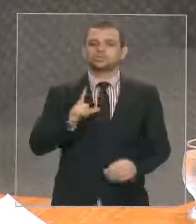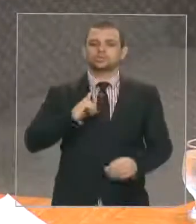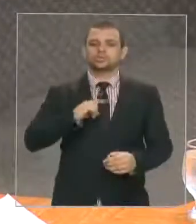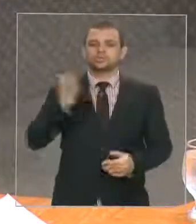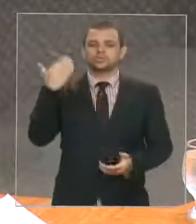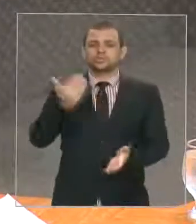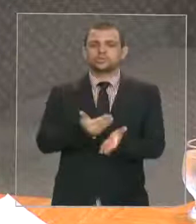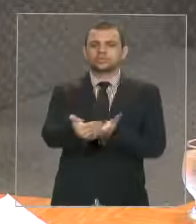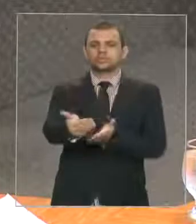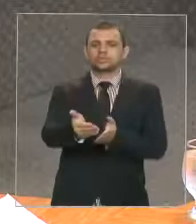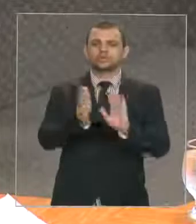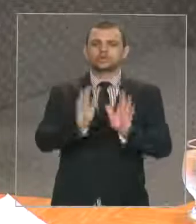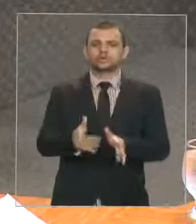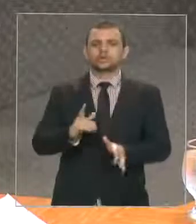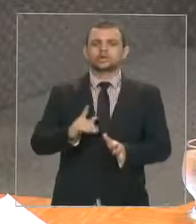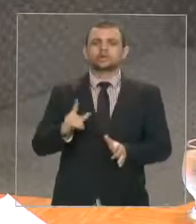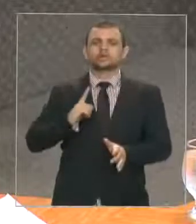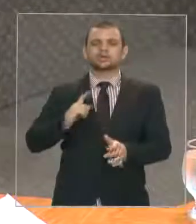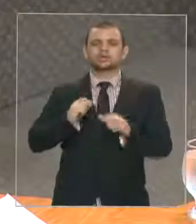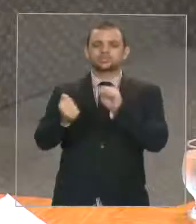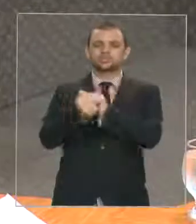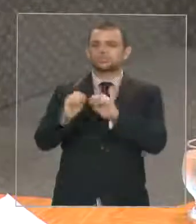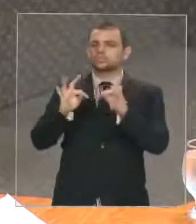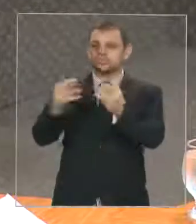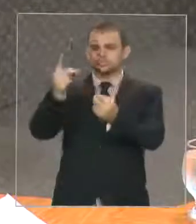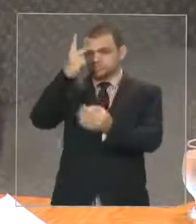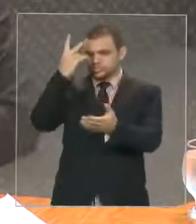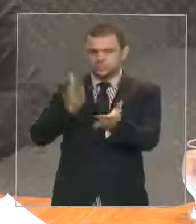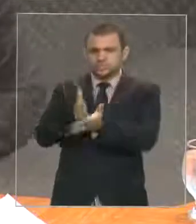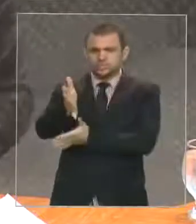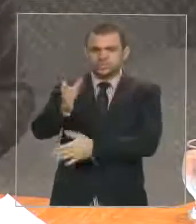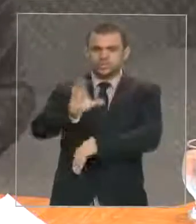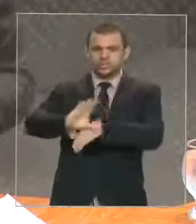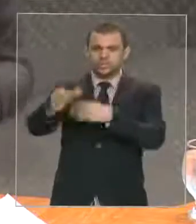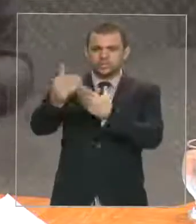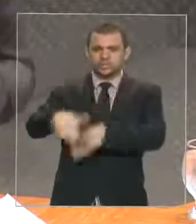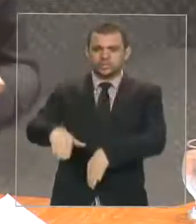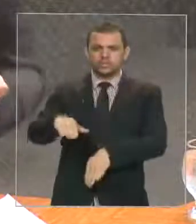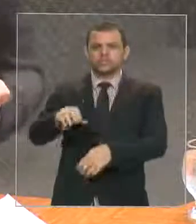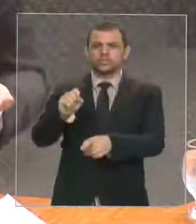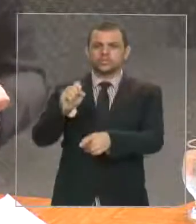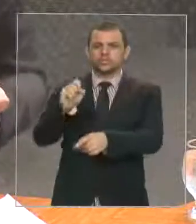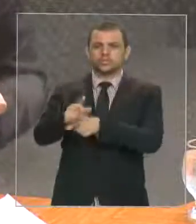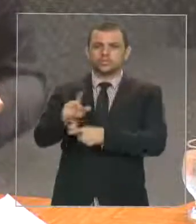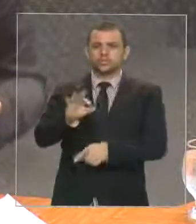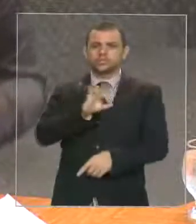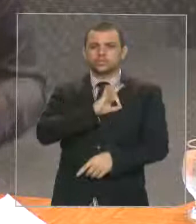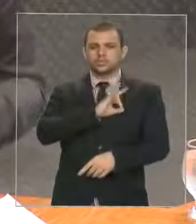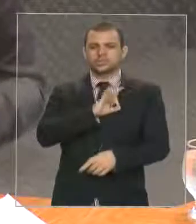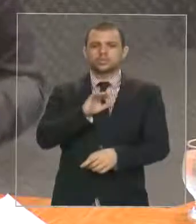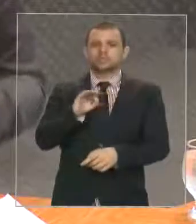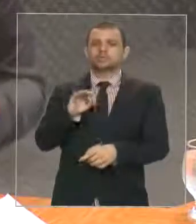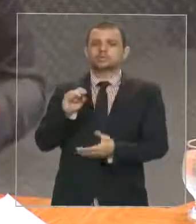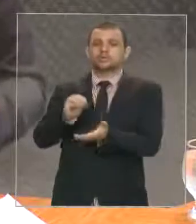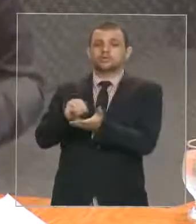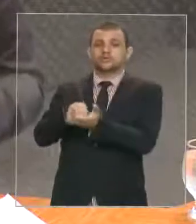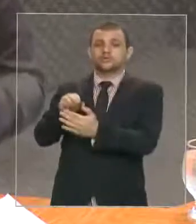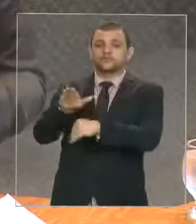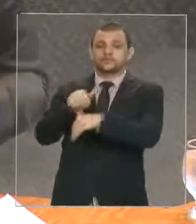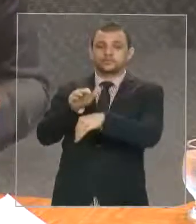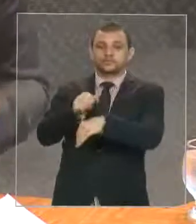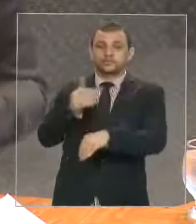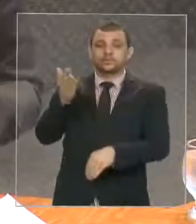lado de todos os aprovados no concurso da Polícia Militar, que eram excedentes. Quando distribuímos o nosso panfleto nas